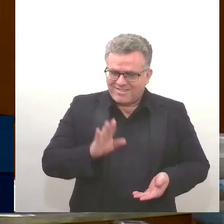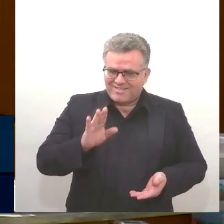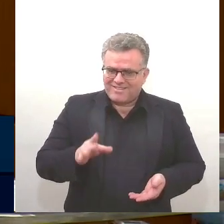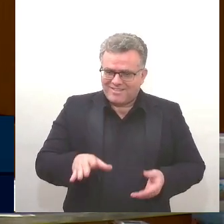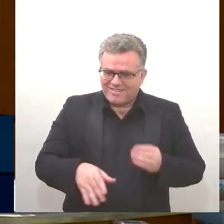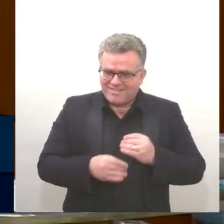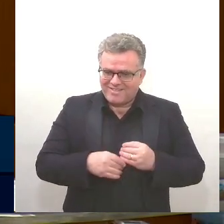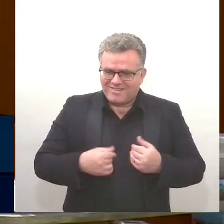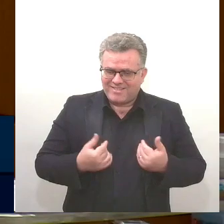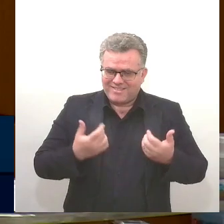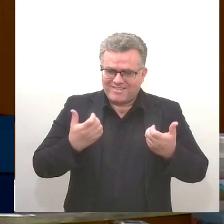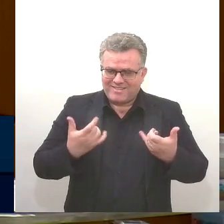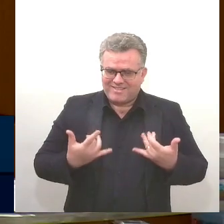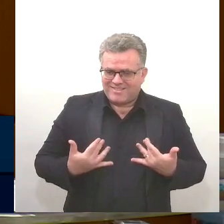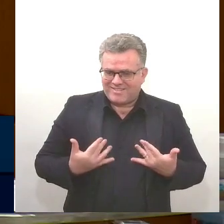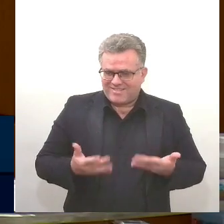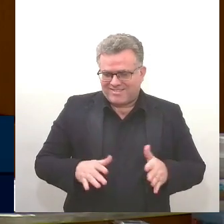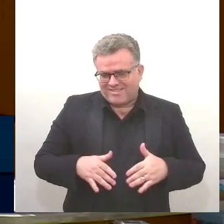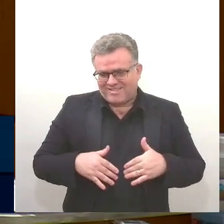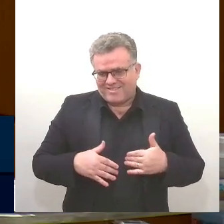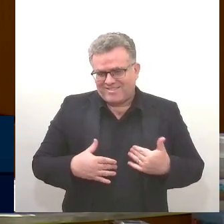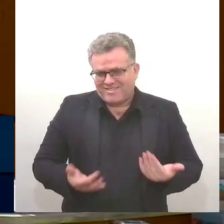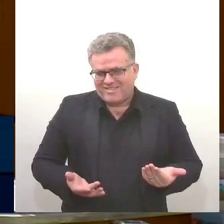babad para ver se eu me recomponho